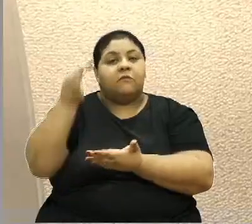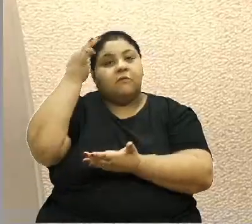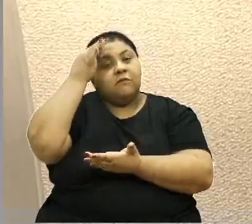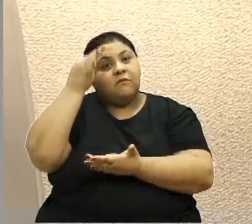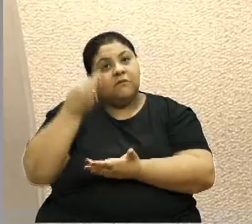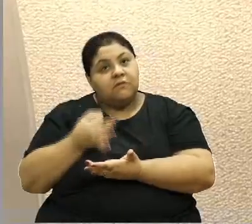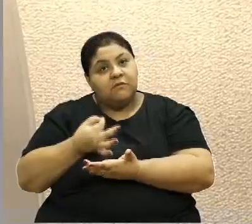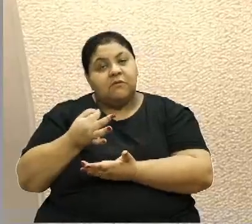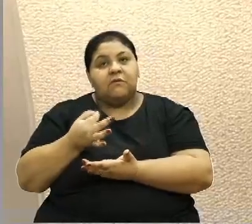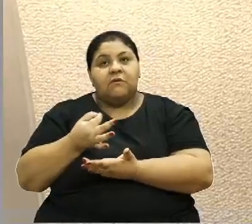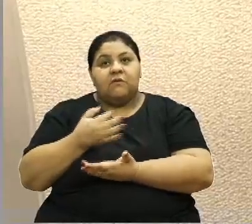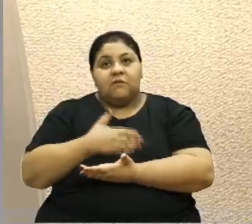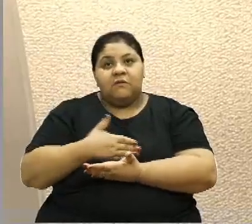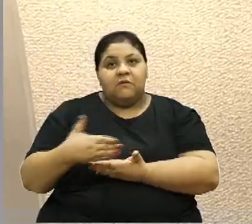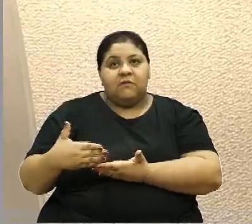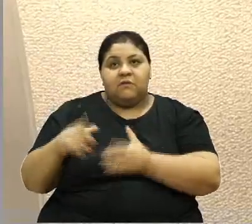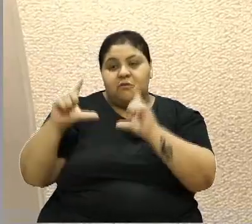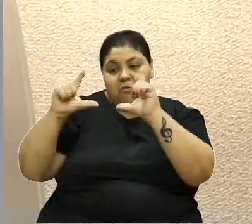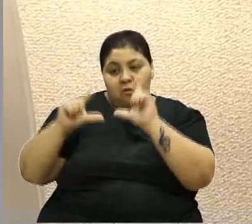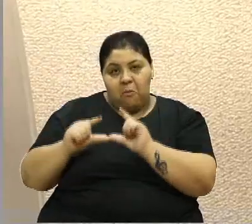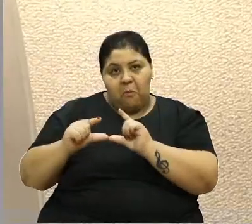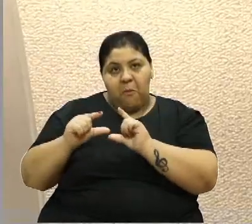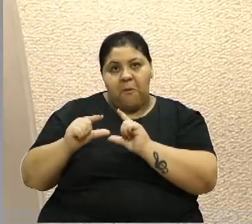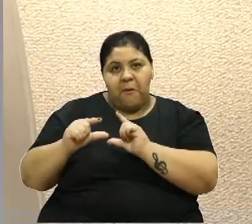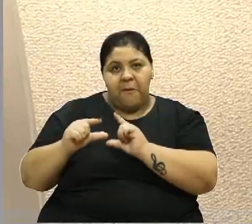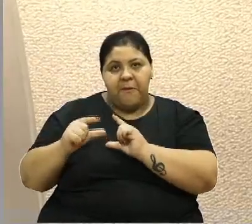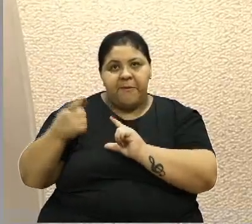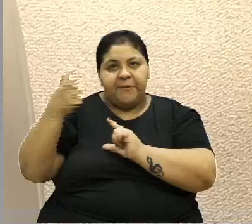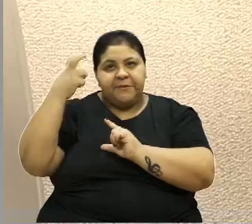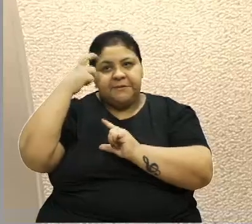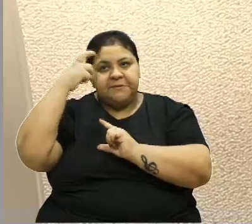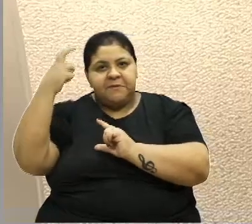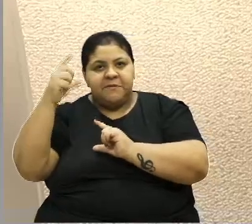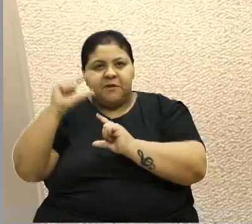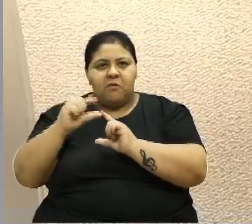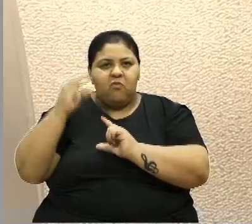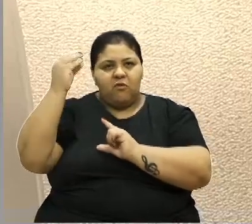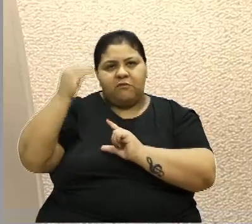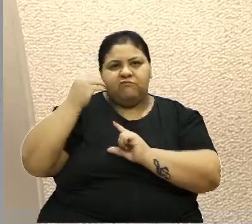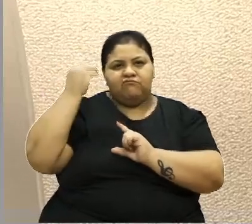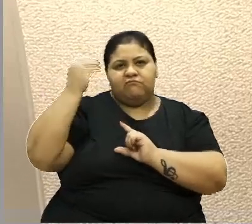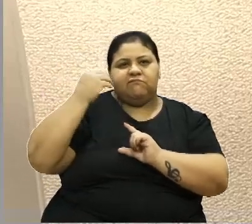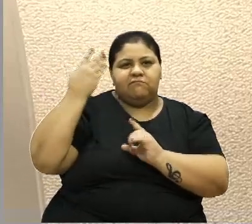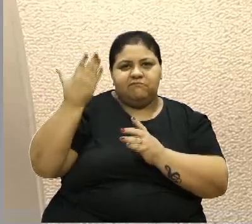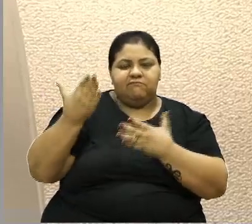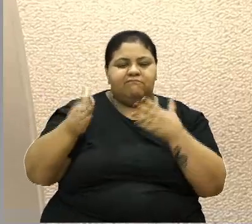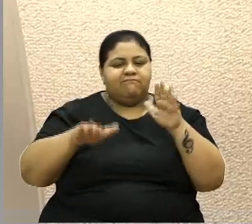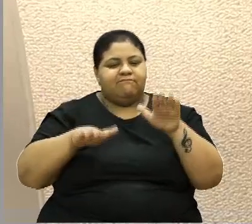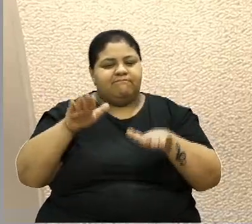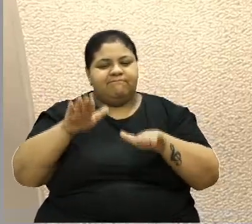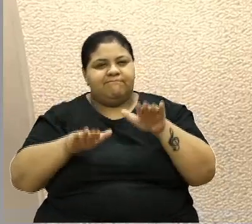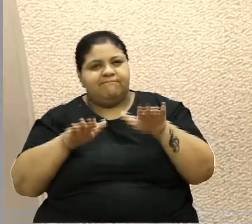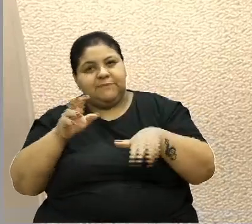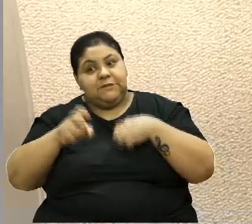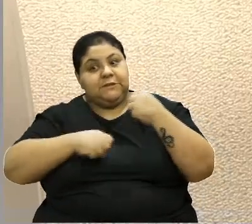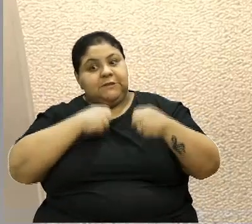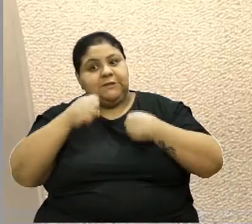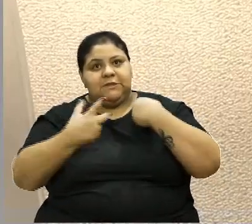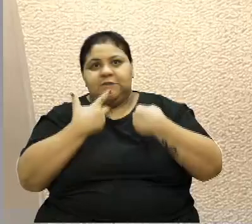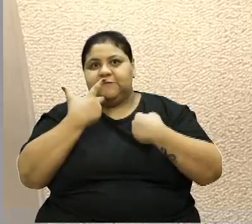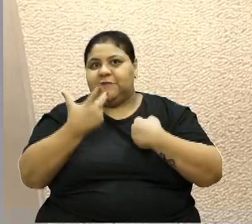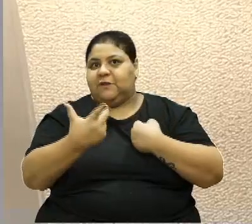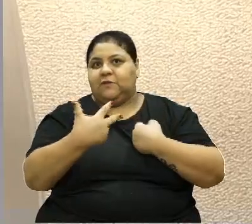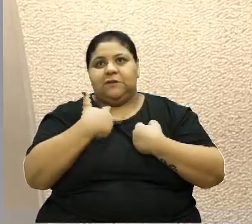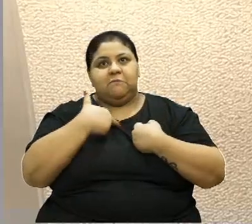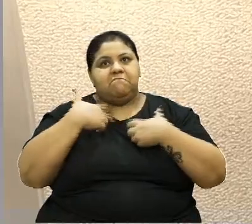gente entra aqui com pouco conhecimento, com pouca experiência, né? E às vezes a gente se exalta, fala coisas que não